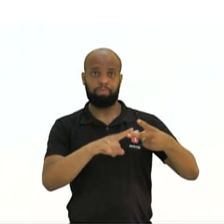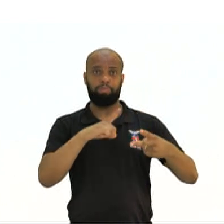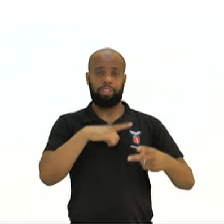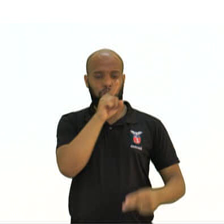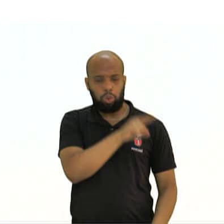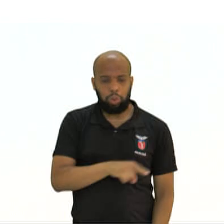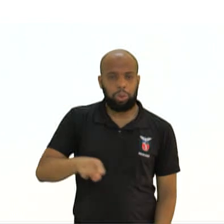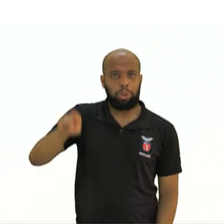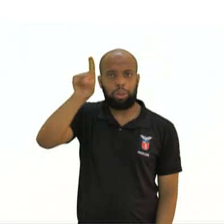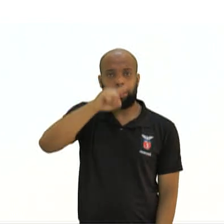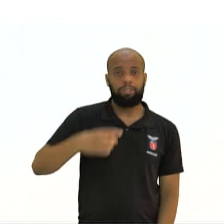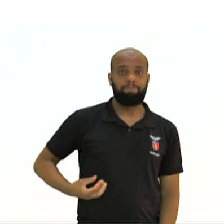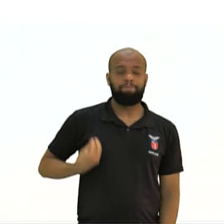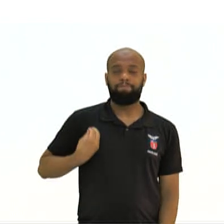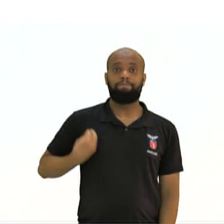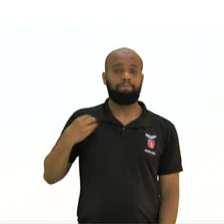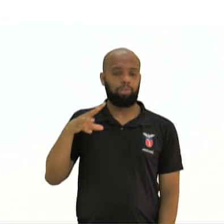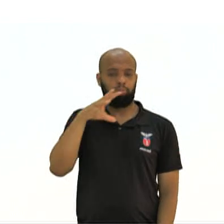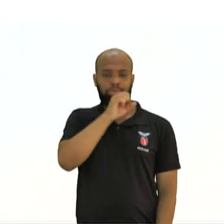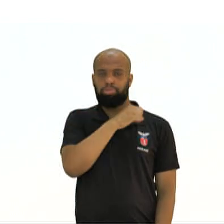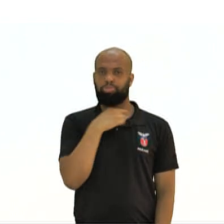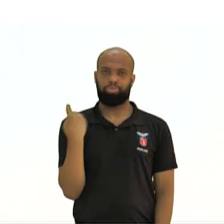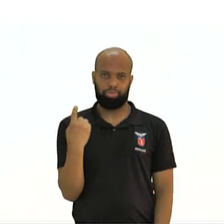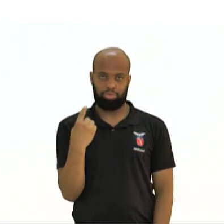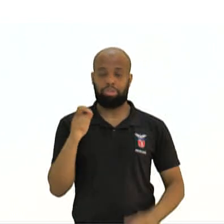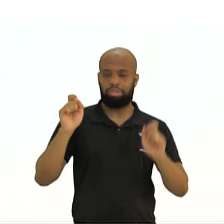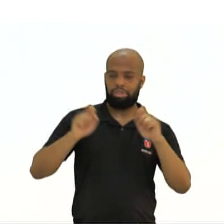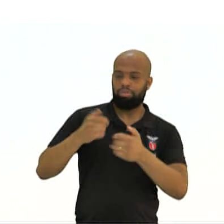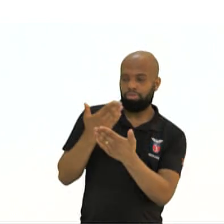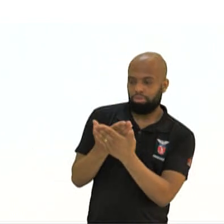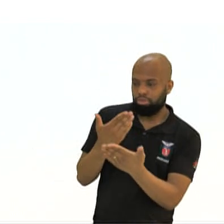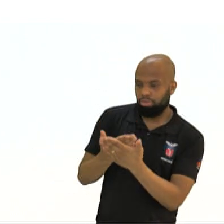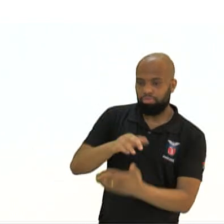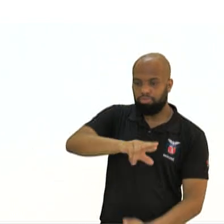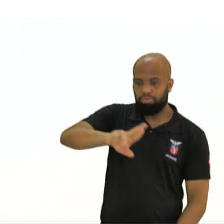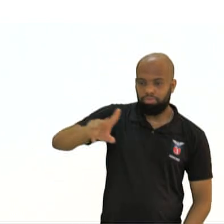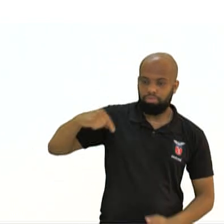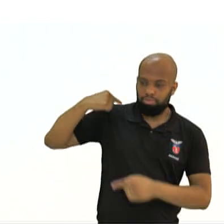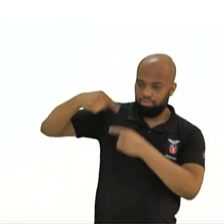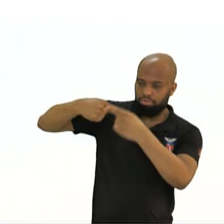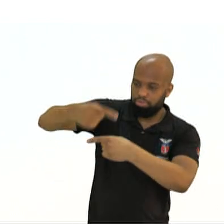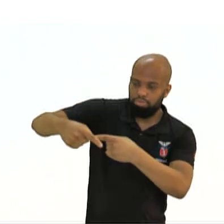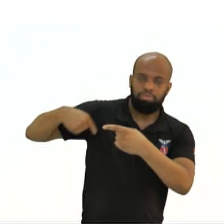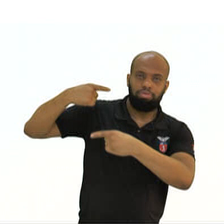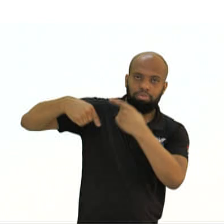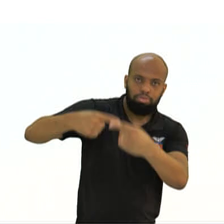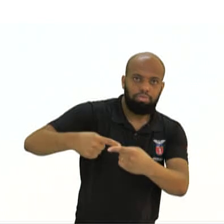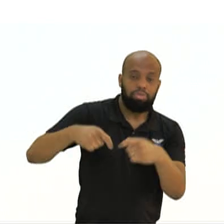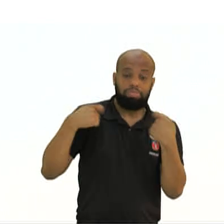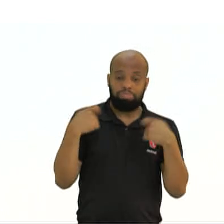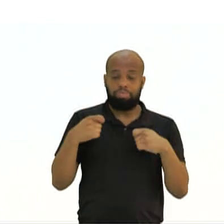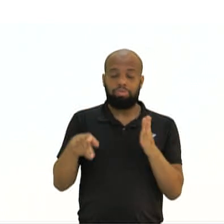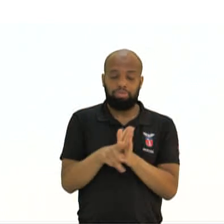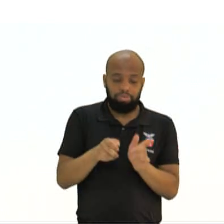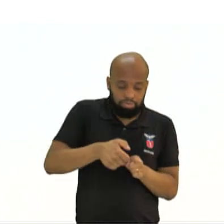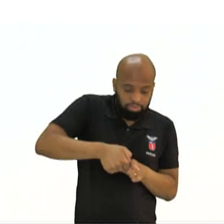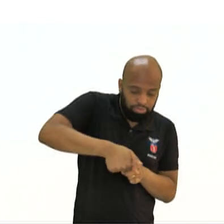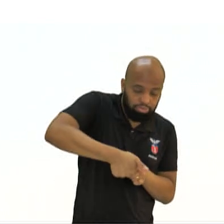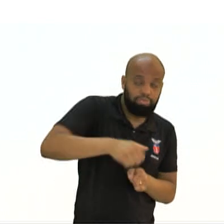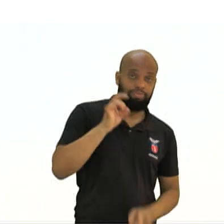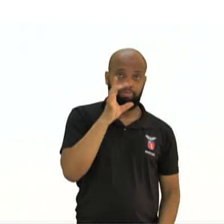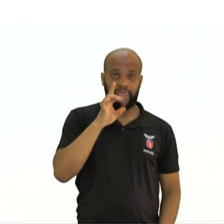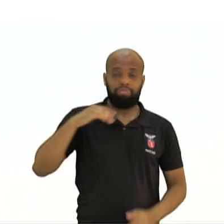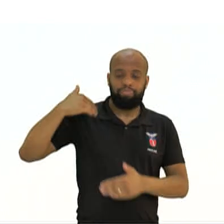ciclo de vida curto, o que possibilitava estudar diversas gerações da prole. Ele precisava que as ervilhas se